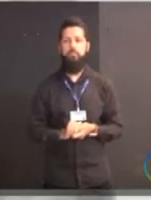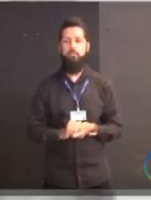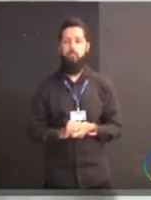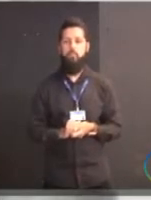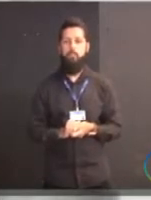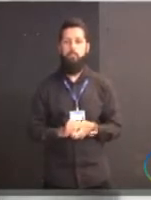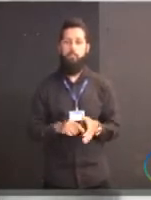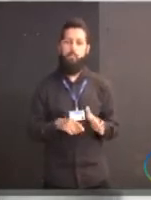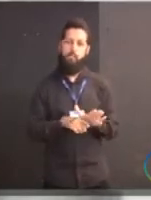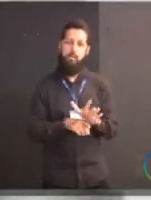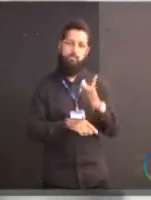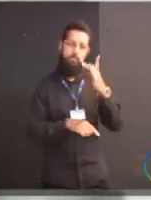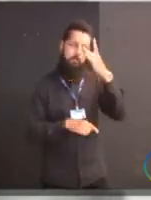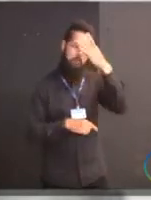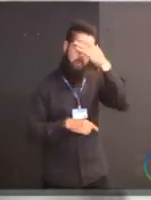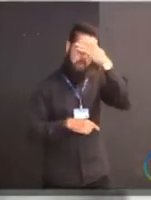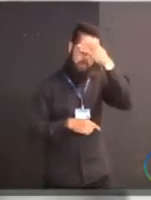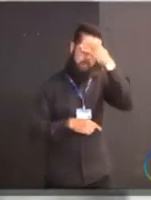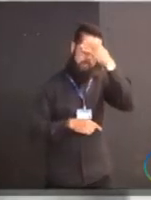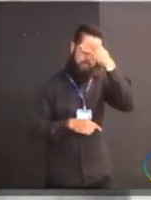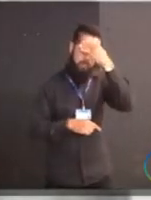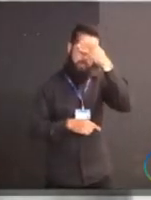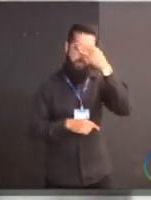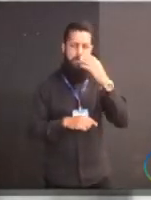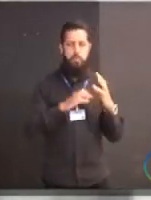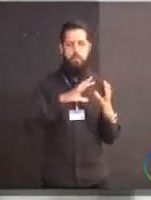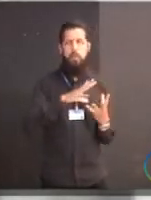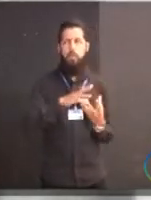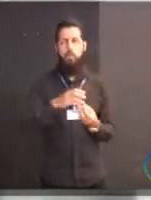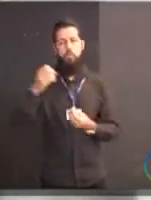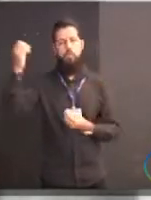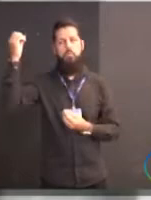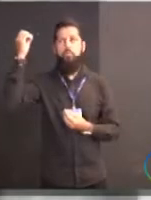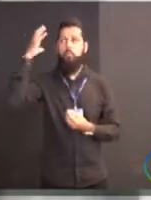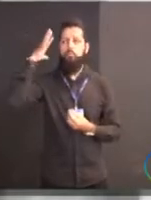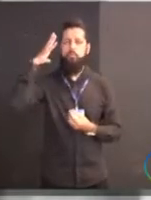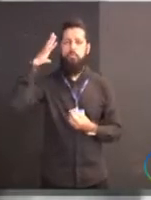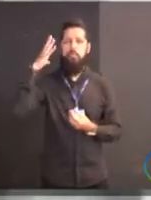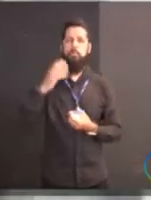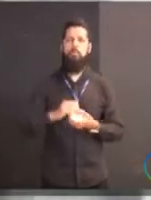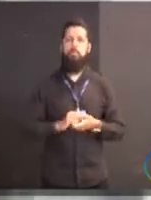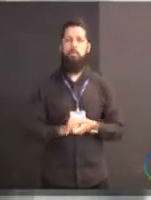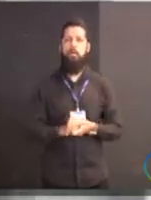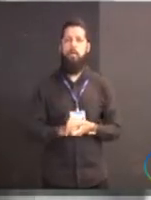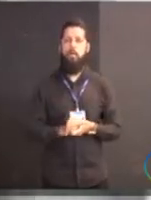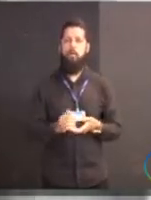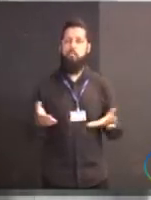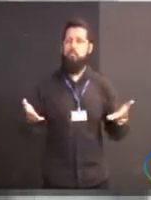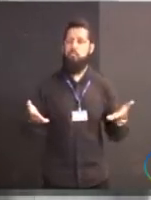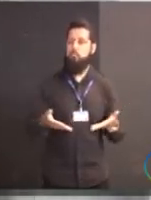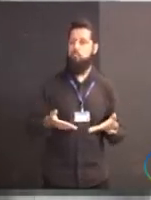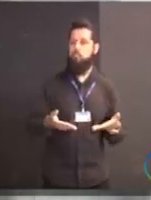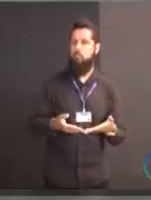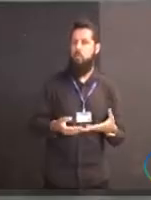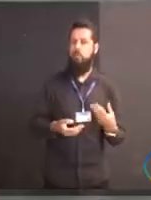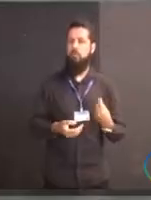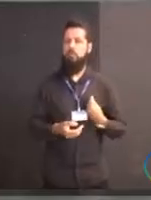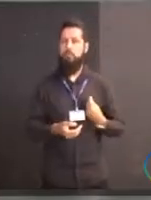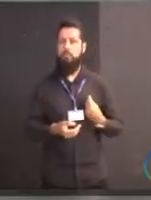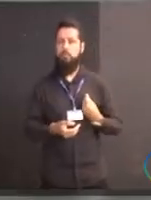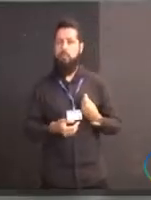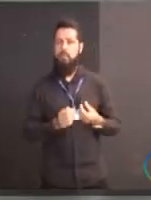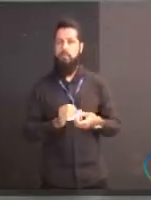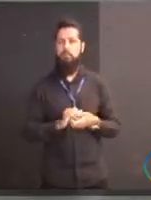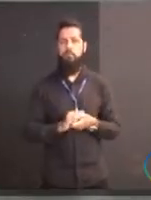Chico, o mundo espiritual prevê alguma catástrofe geológica nos próximos anos para a expulsão de contingentes